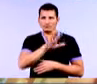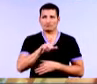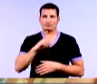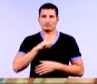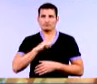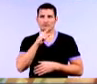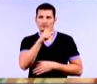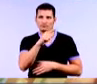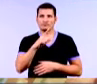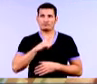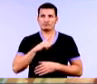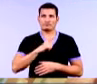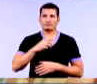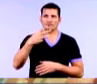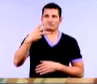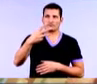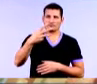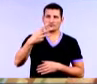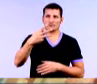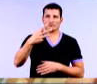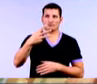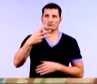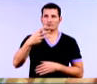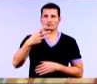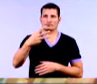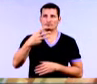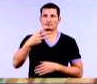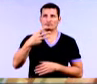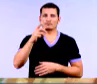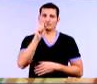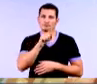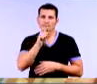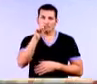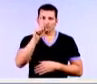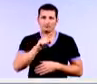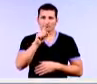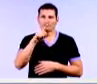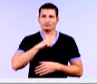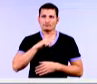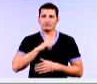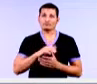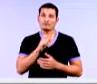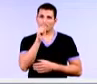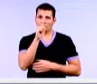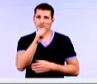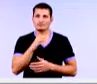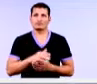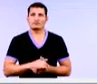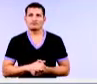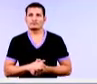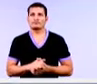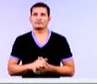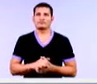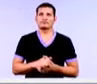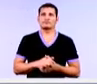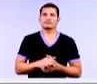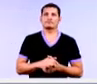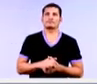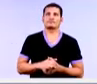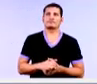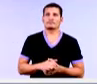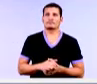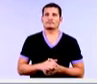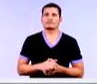por aqui, já apareceram três ícones, né? Então nós vamos trabalhar com esse aqui, certo? Olha